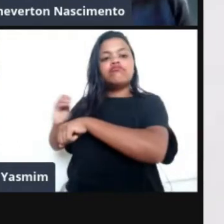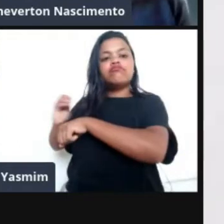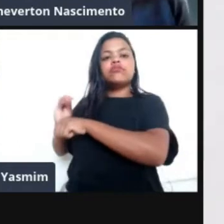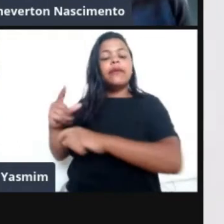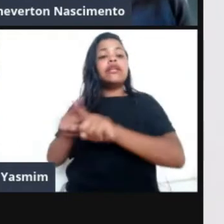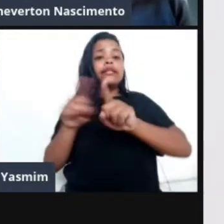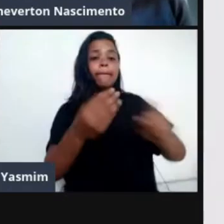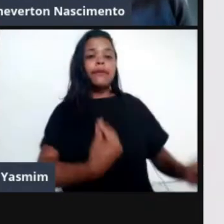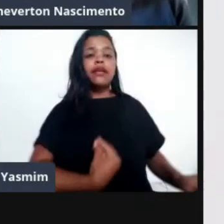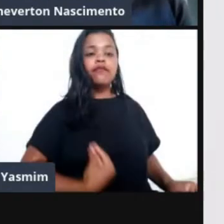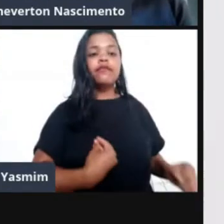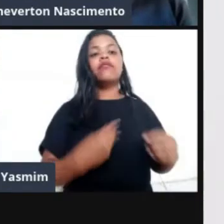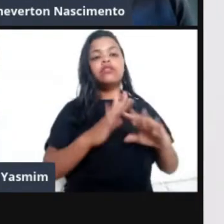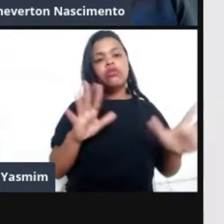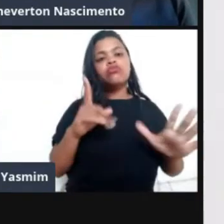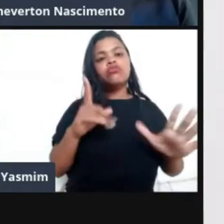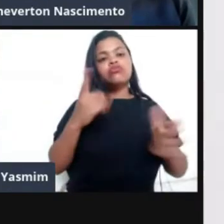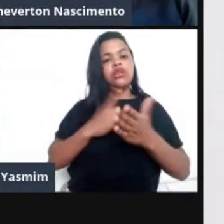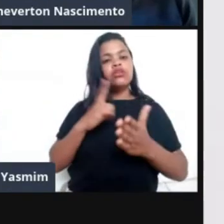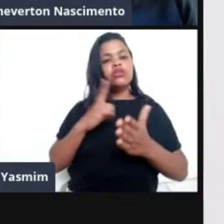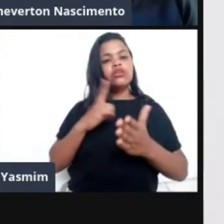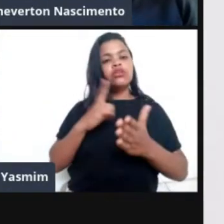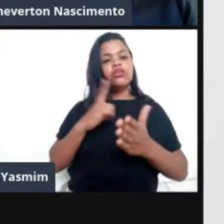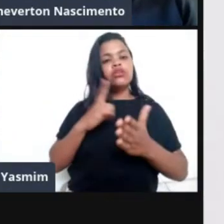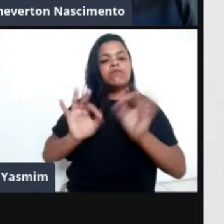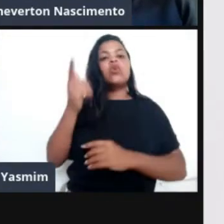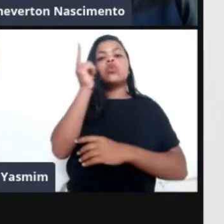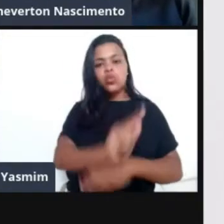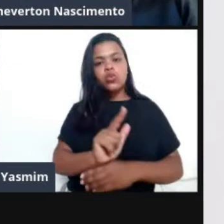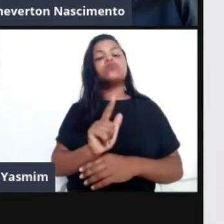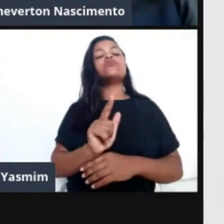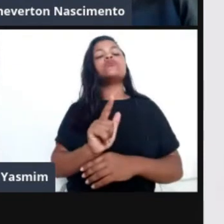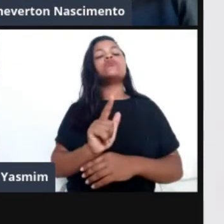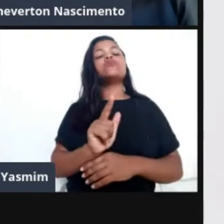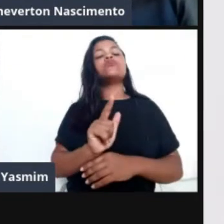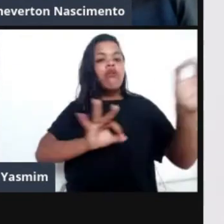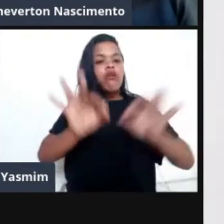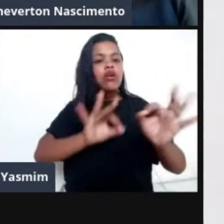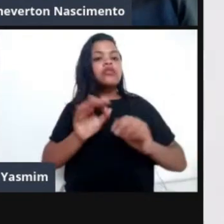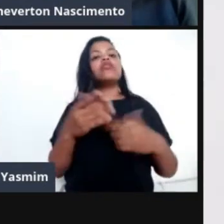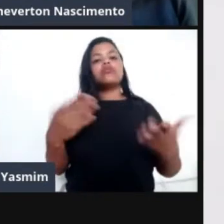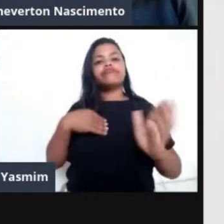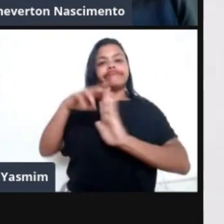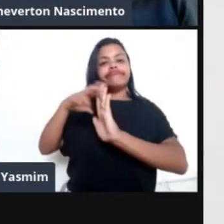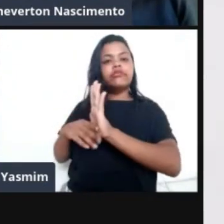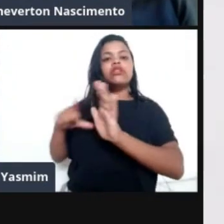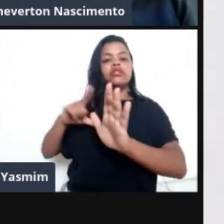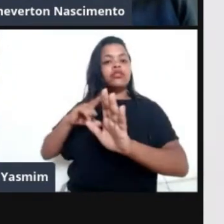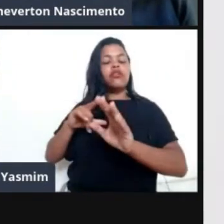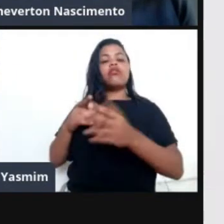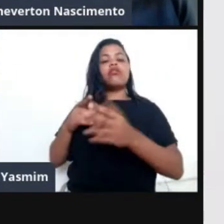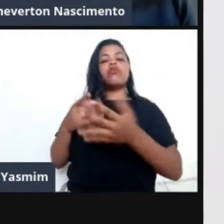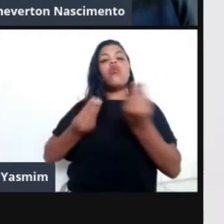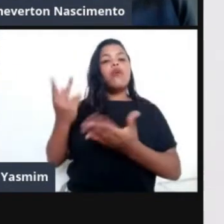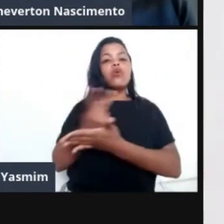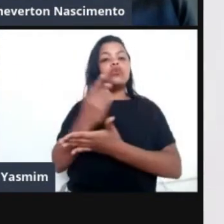observar, dosar algumas dessas citocinas. Então, isso aqui é um esquema de como é que ocorre o processo de replicação do vírus nas células e